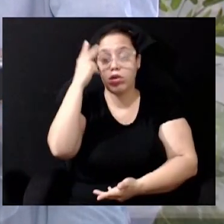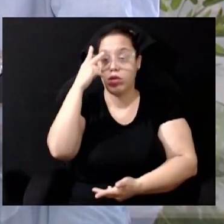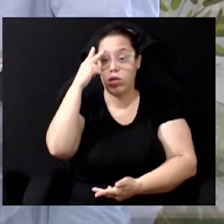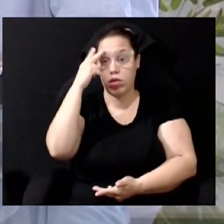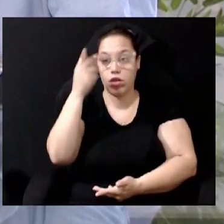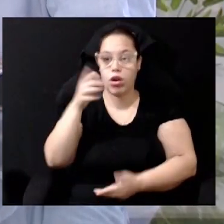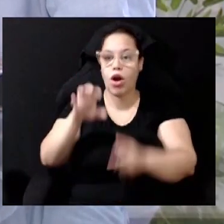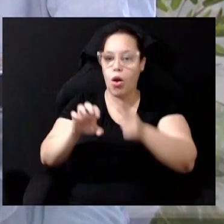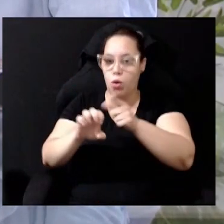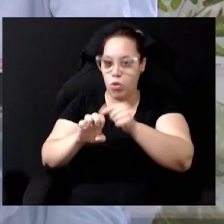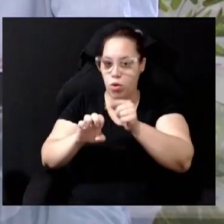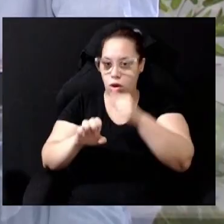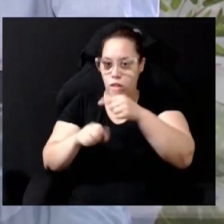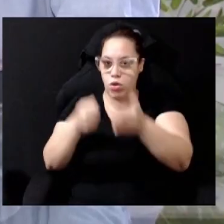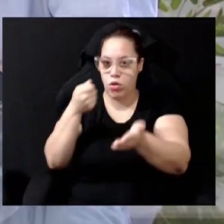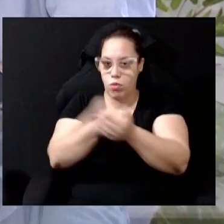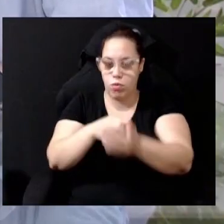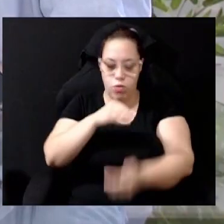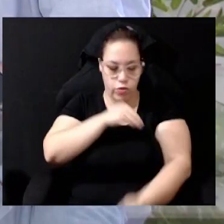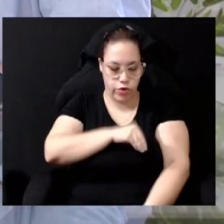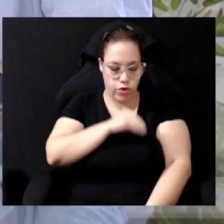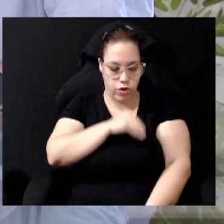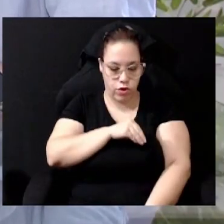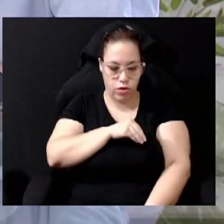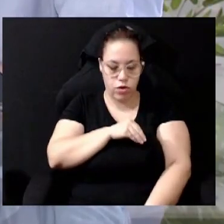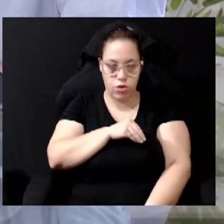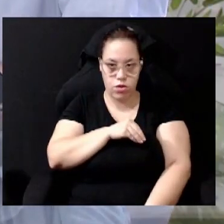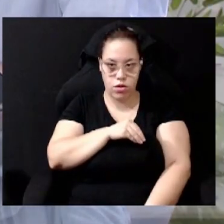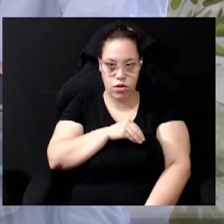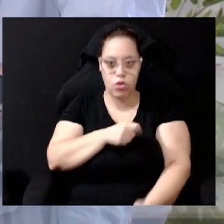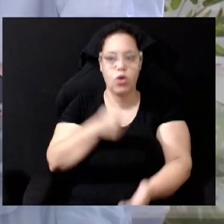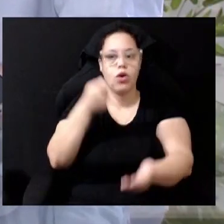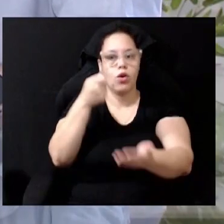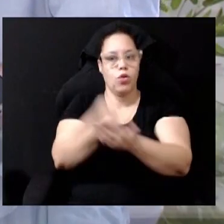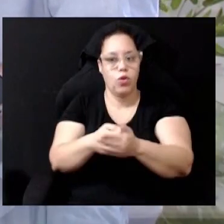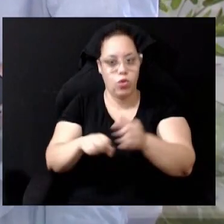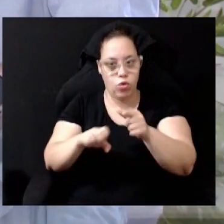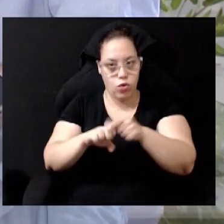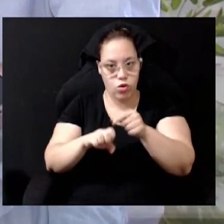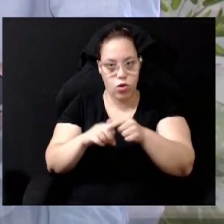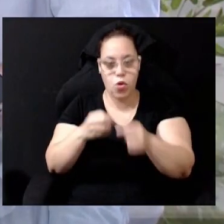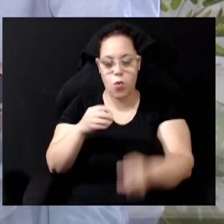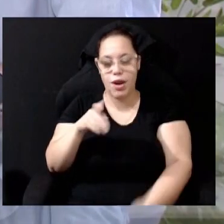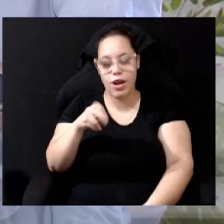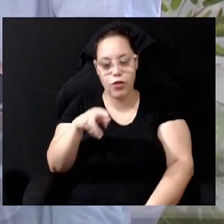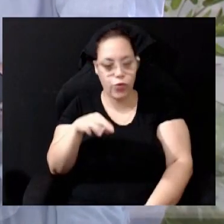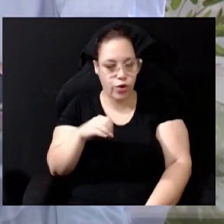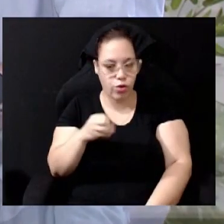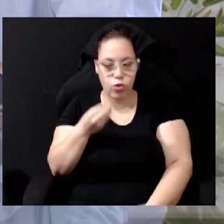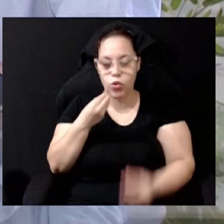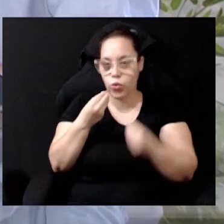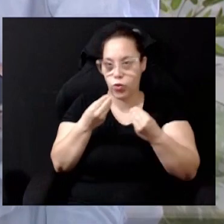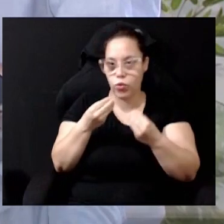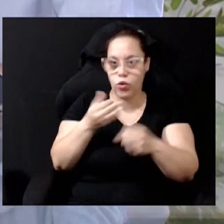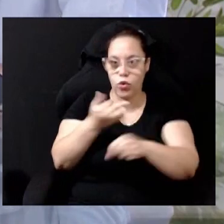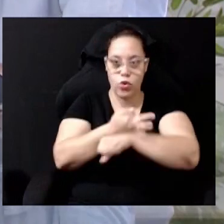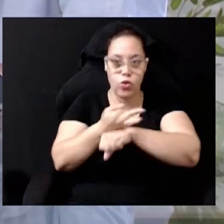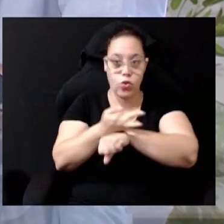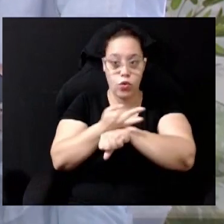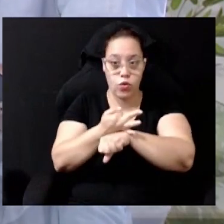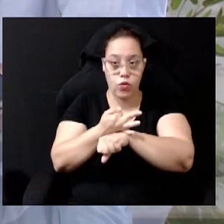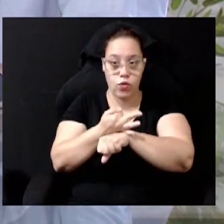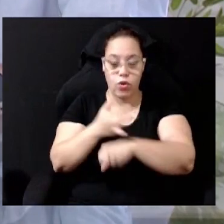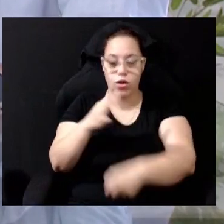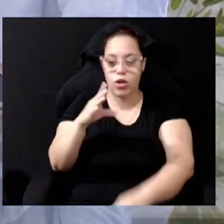empregador pagar os salários, cabe ao empregador pagar os benefícios, assim como férias, assim como o